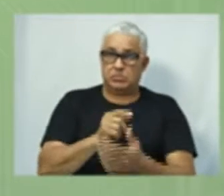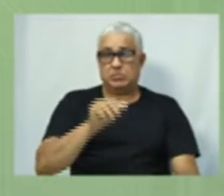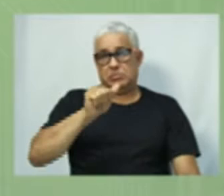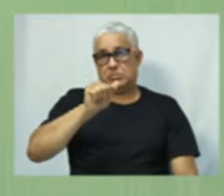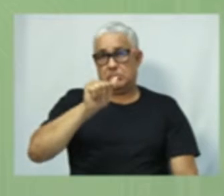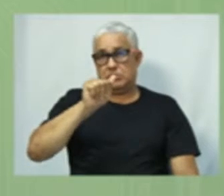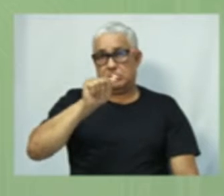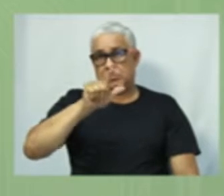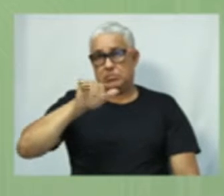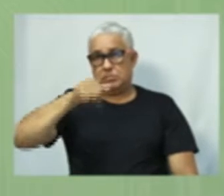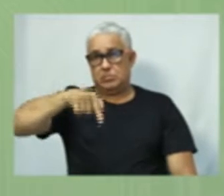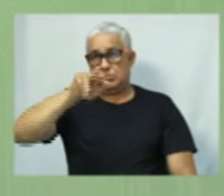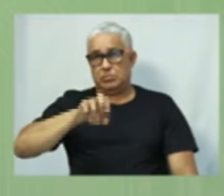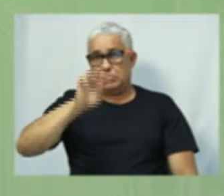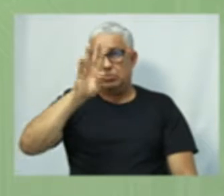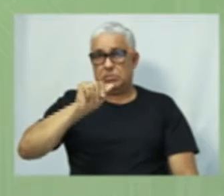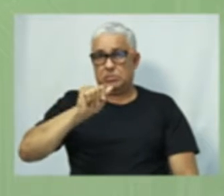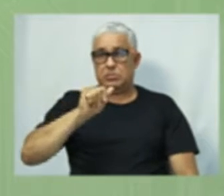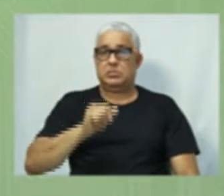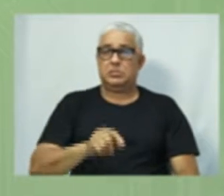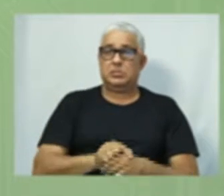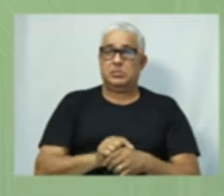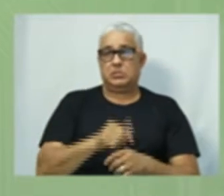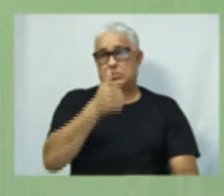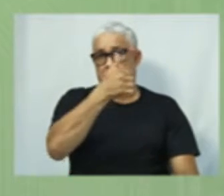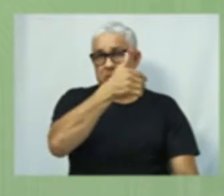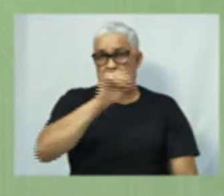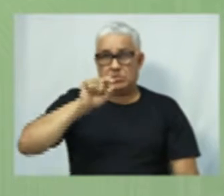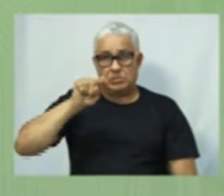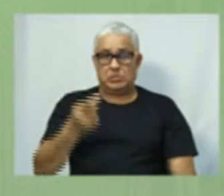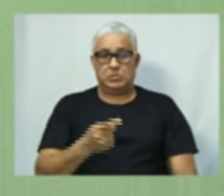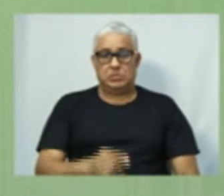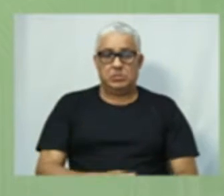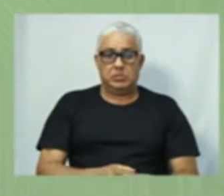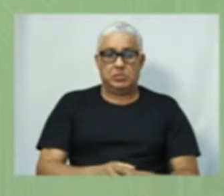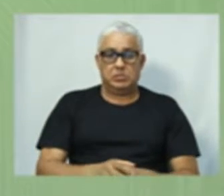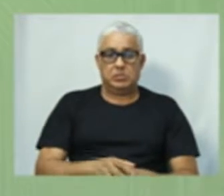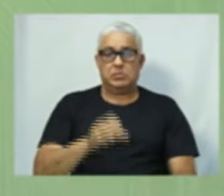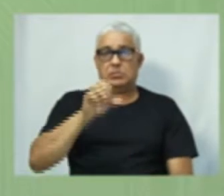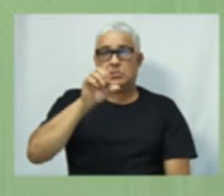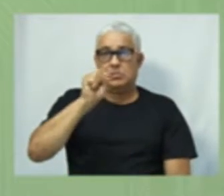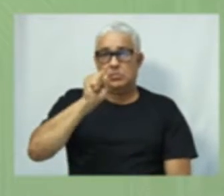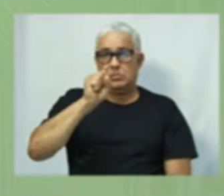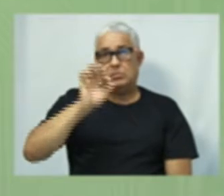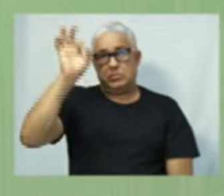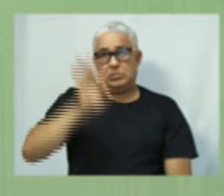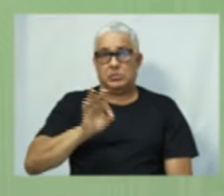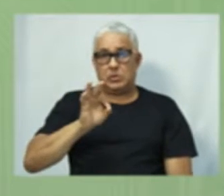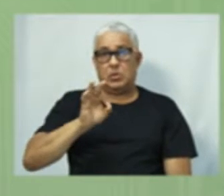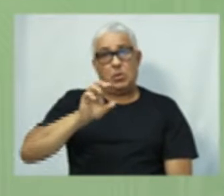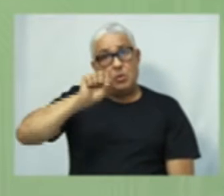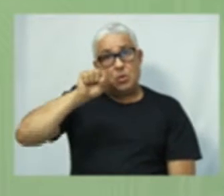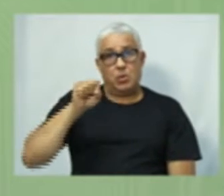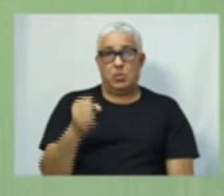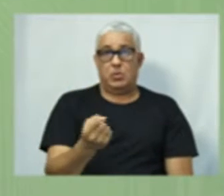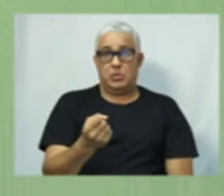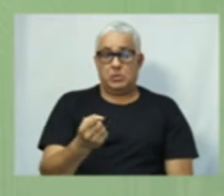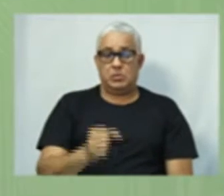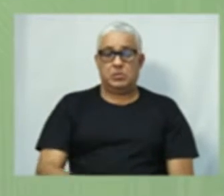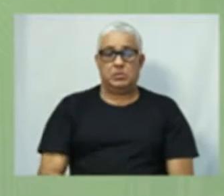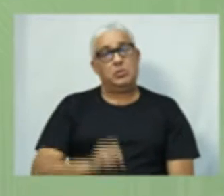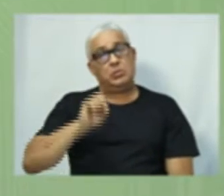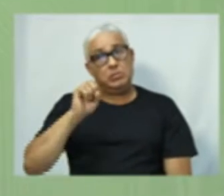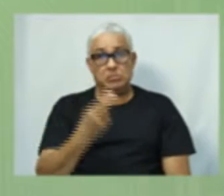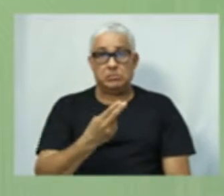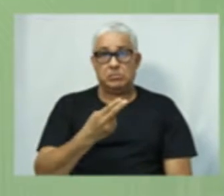dos 8%. No caso de 100 mil, 8% seria 8 mil reais. Então seria 15 mil